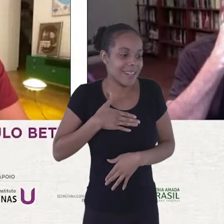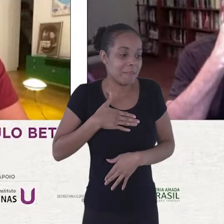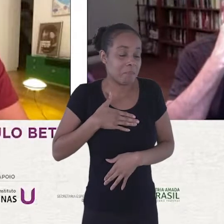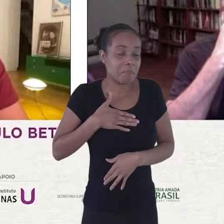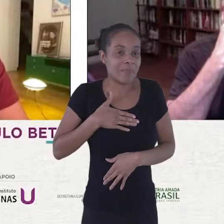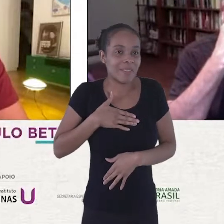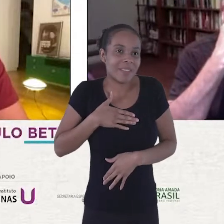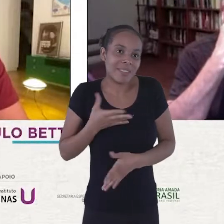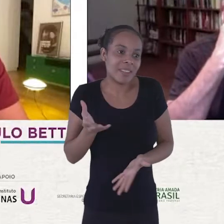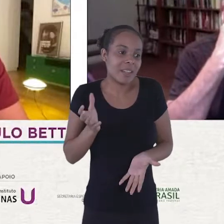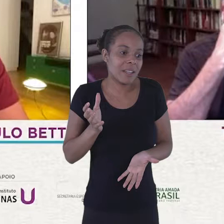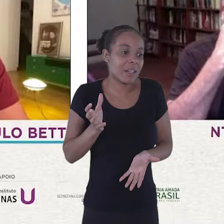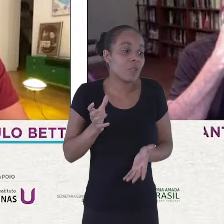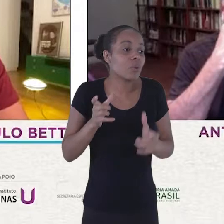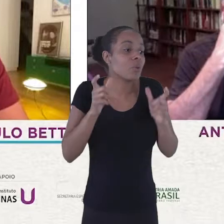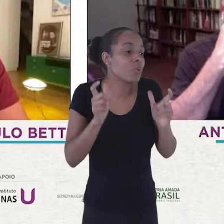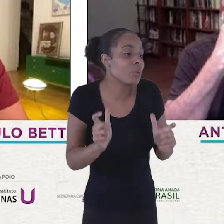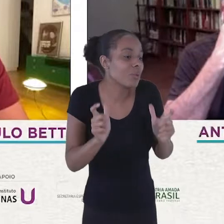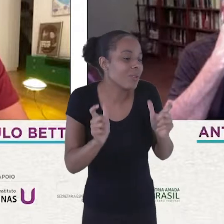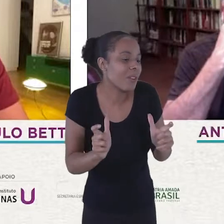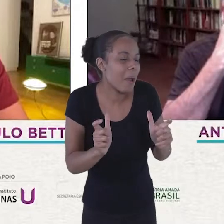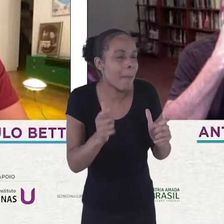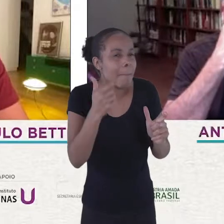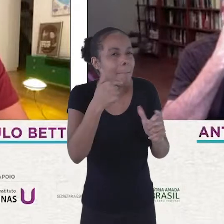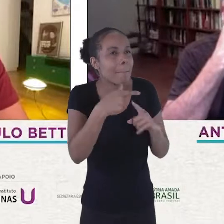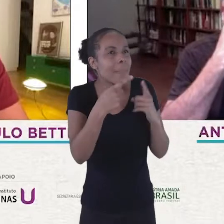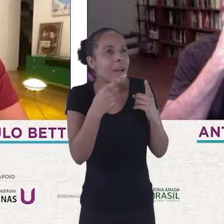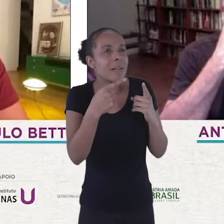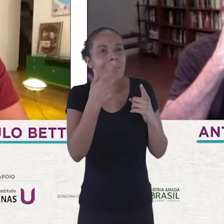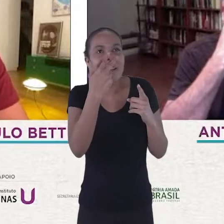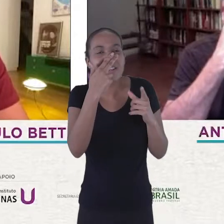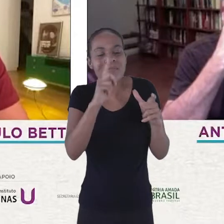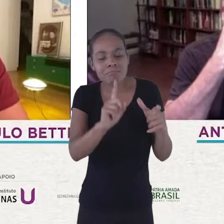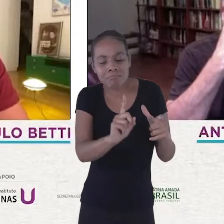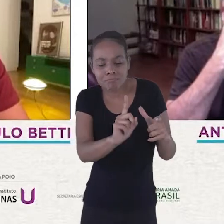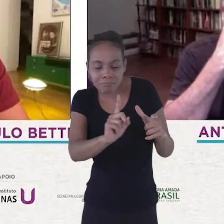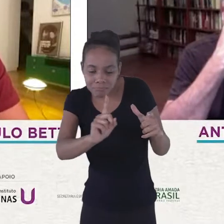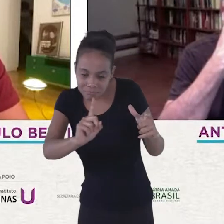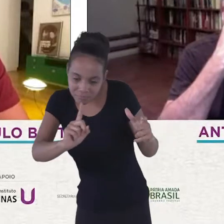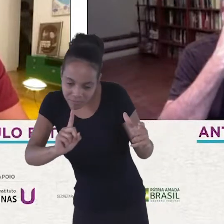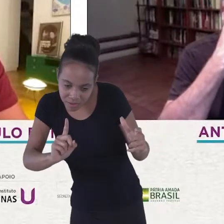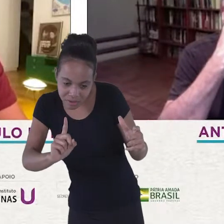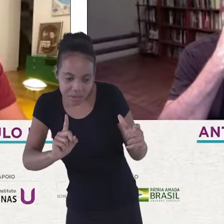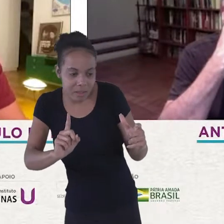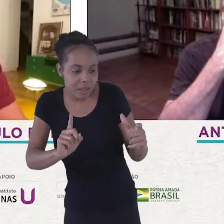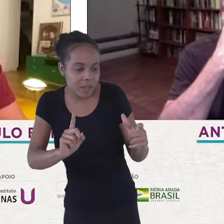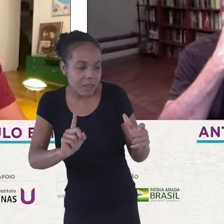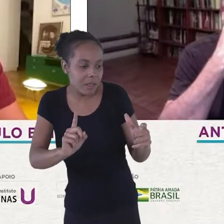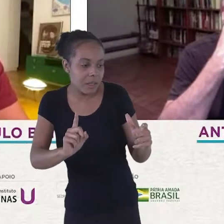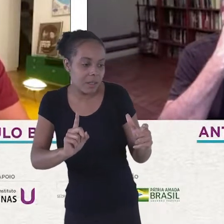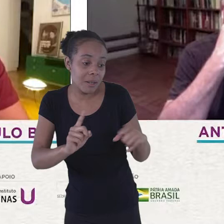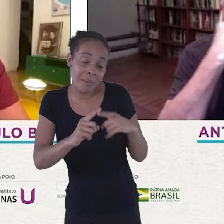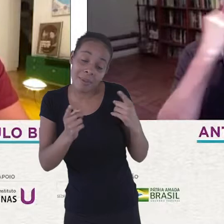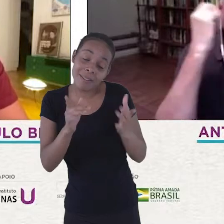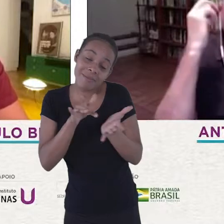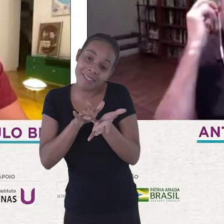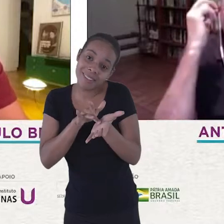ao centro, mas eu creio que você está bem à esquerda do centro, mas aqui na ficção, né?